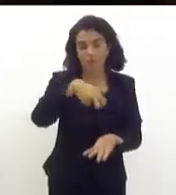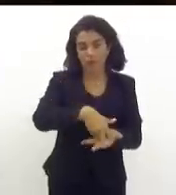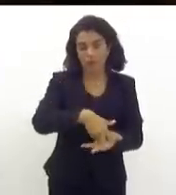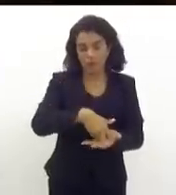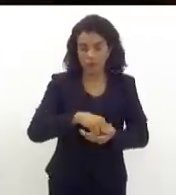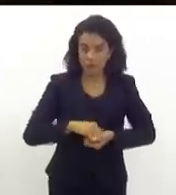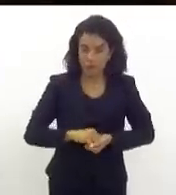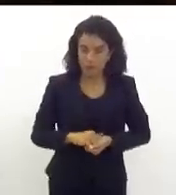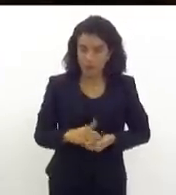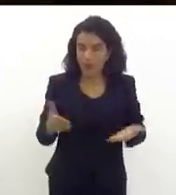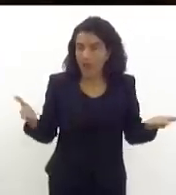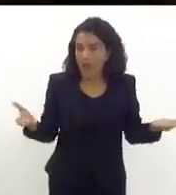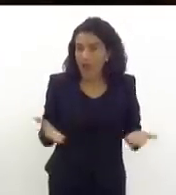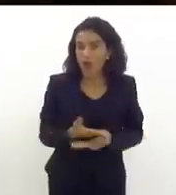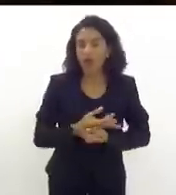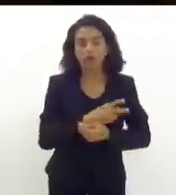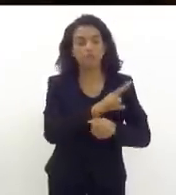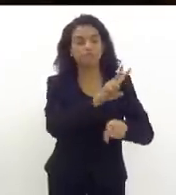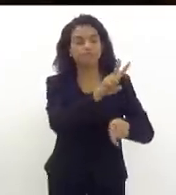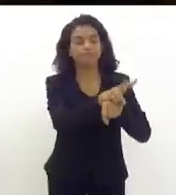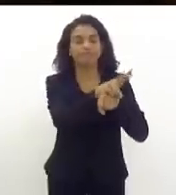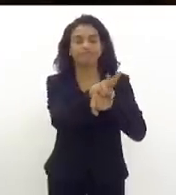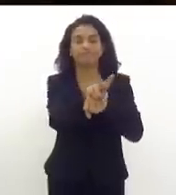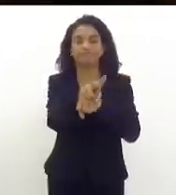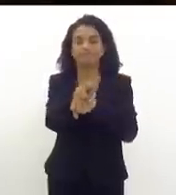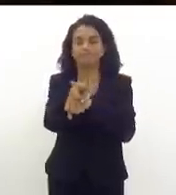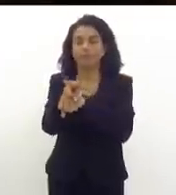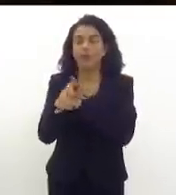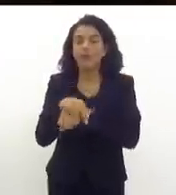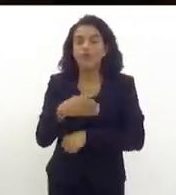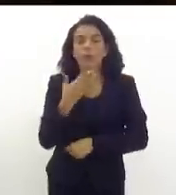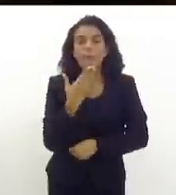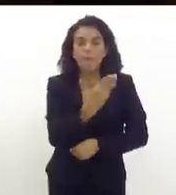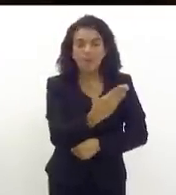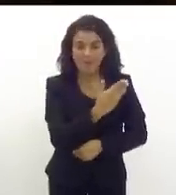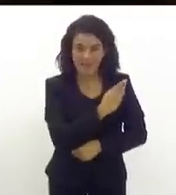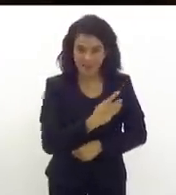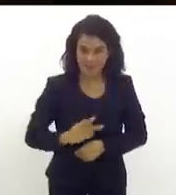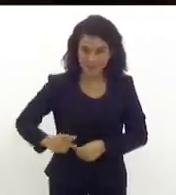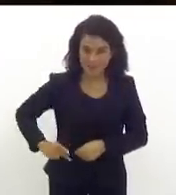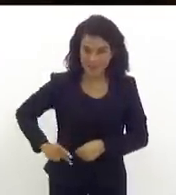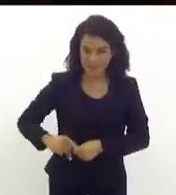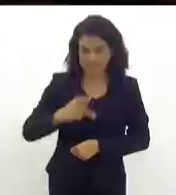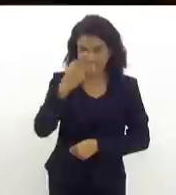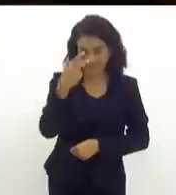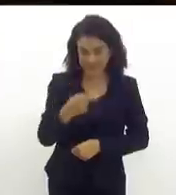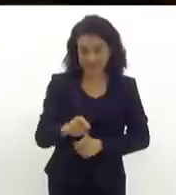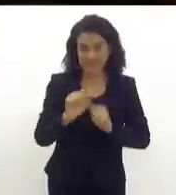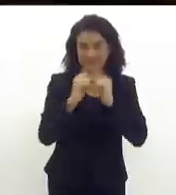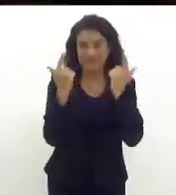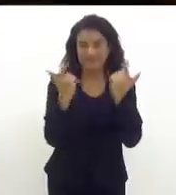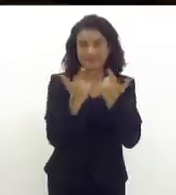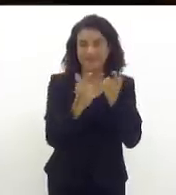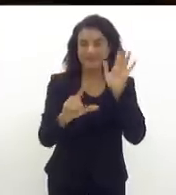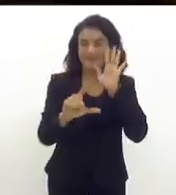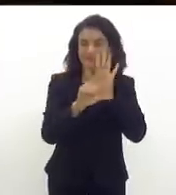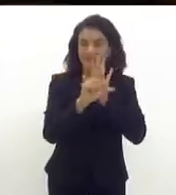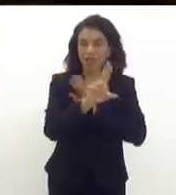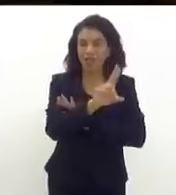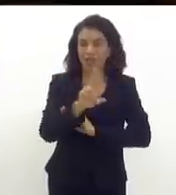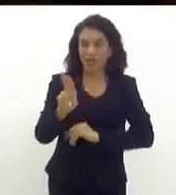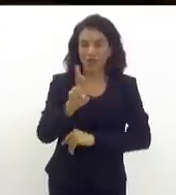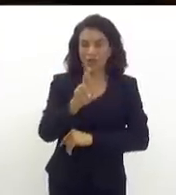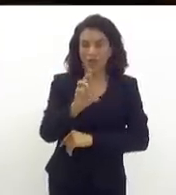eu vou ficar vigilante vou pedir ao presidente nesta casa Rodrigo Bacelar